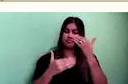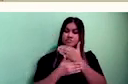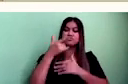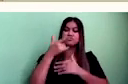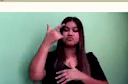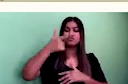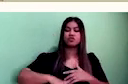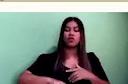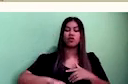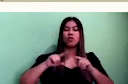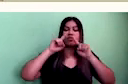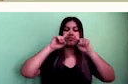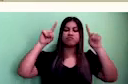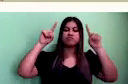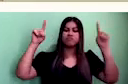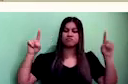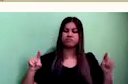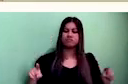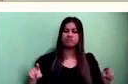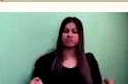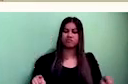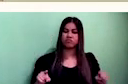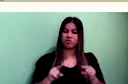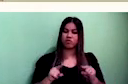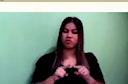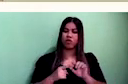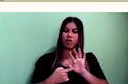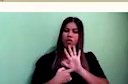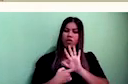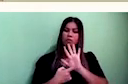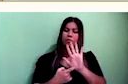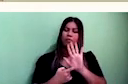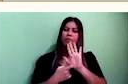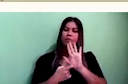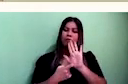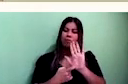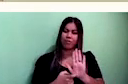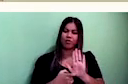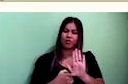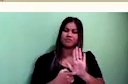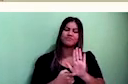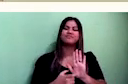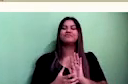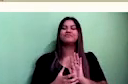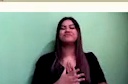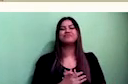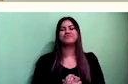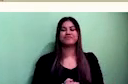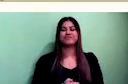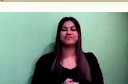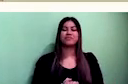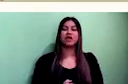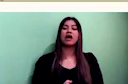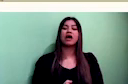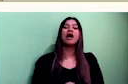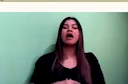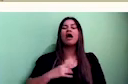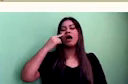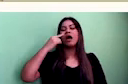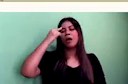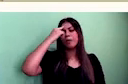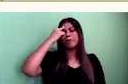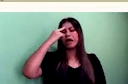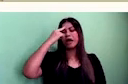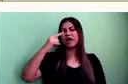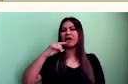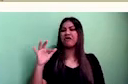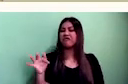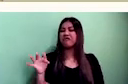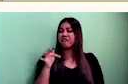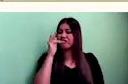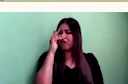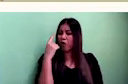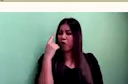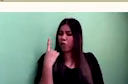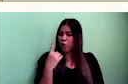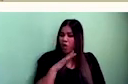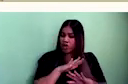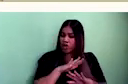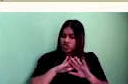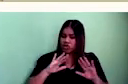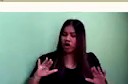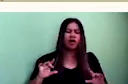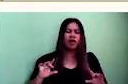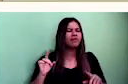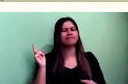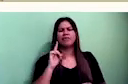mostrar como o óleo essencial é extraído de plantas, né? Então, a gente não tem só uma planta indicada, por exemplo, para